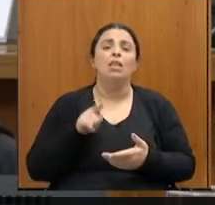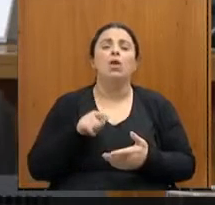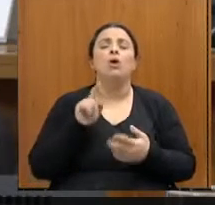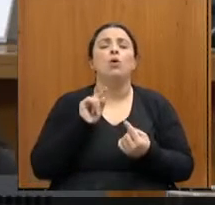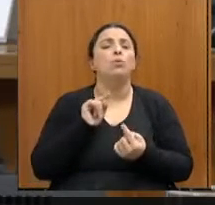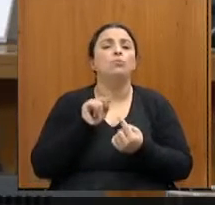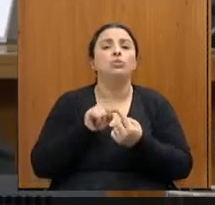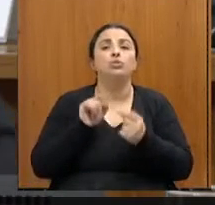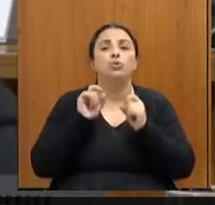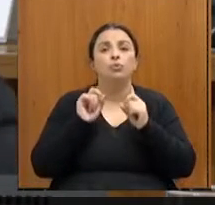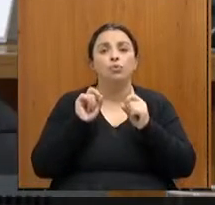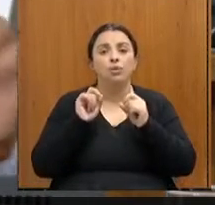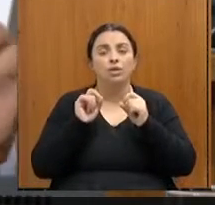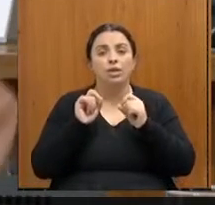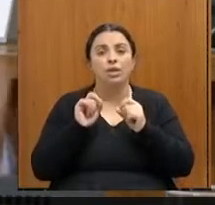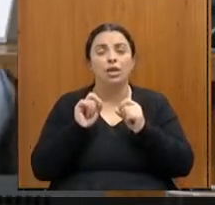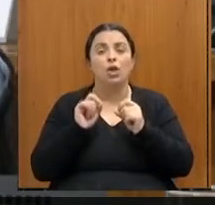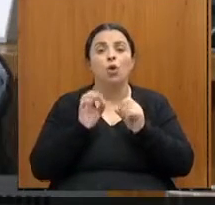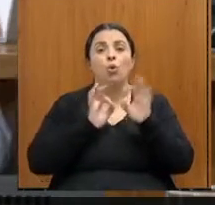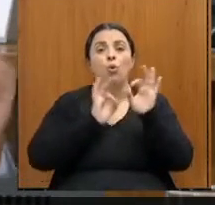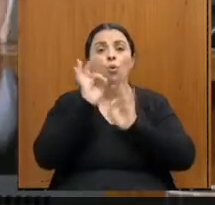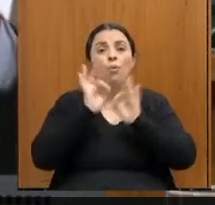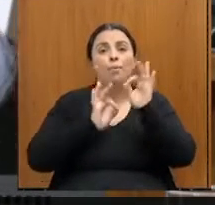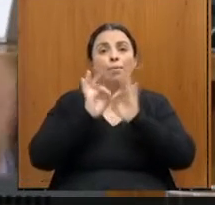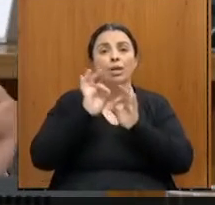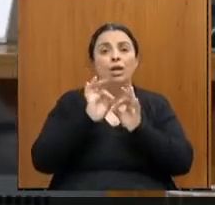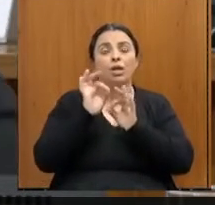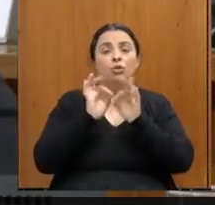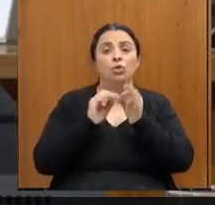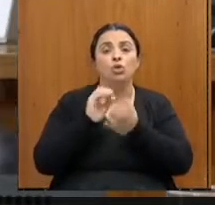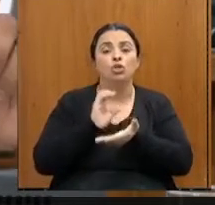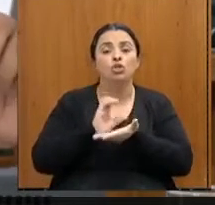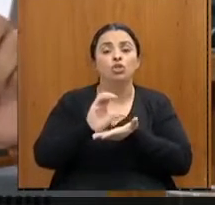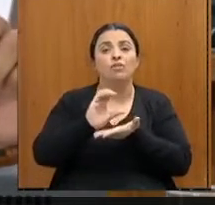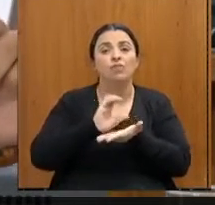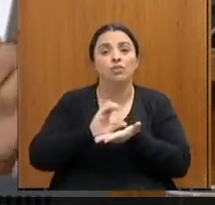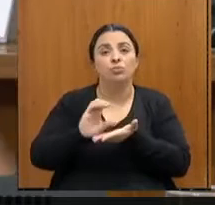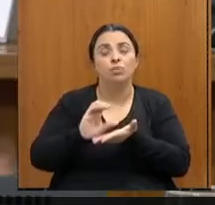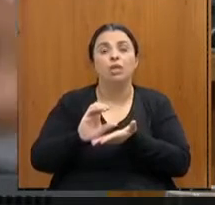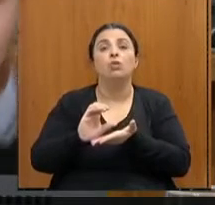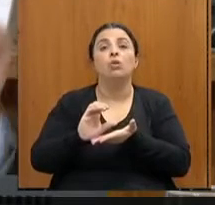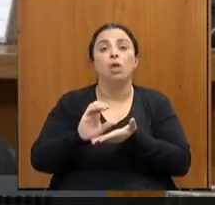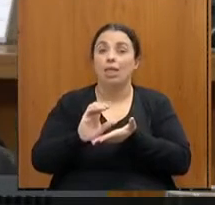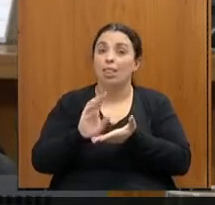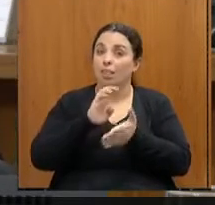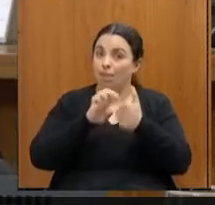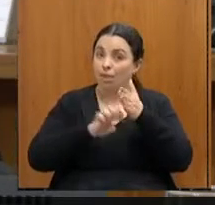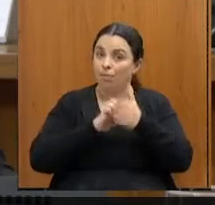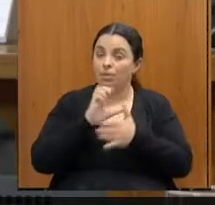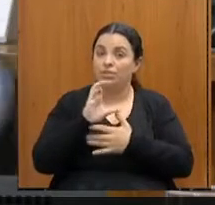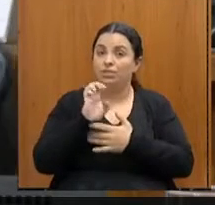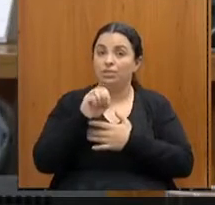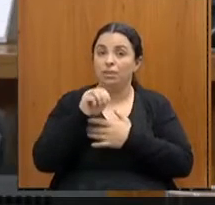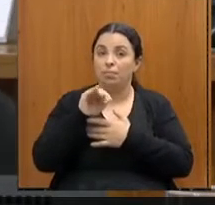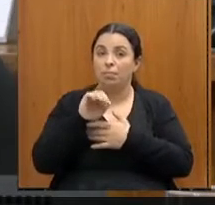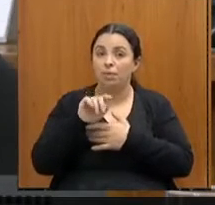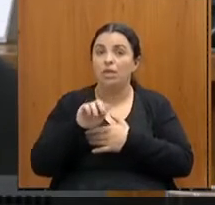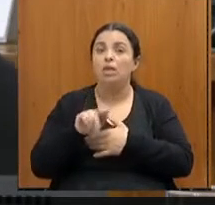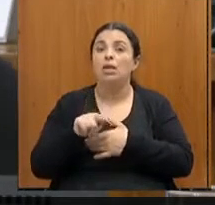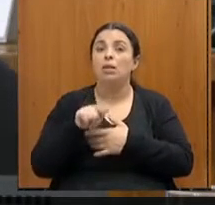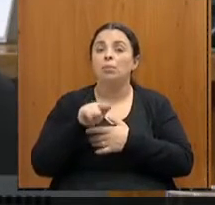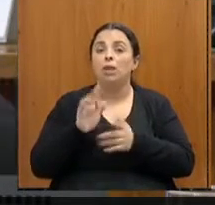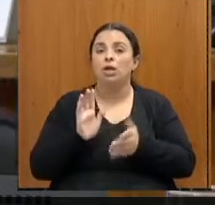objetivo de cumprir o maior plano de investimento da Cemig em toda sua história para que a Cemig seja